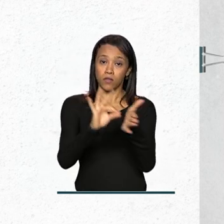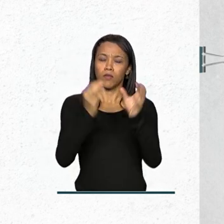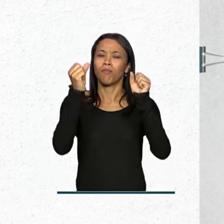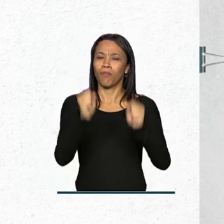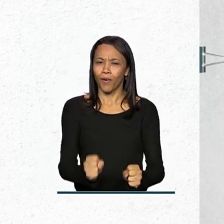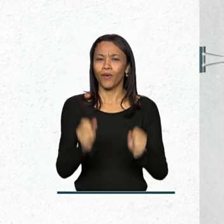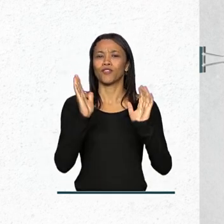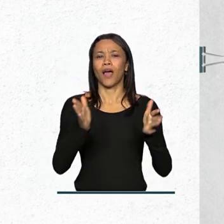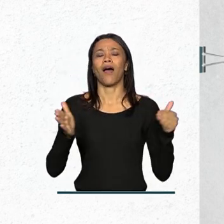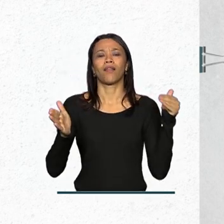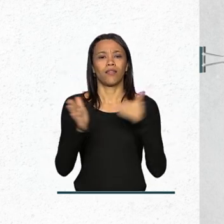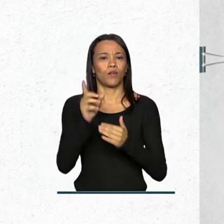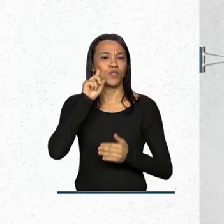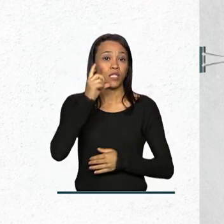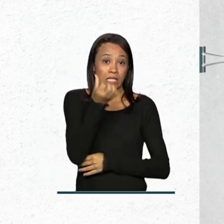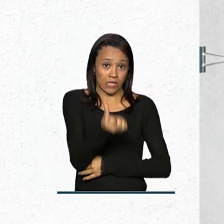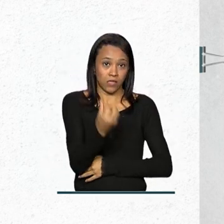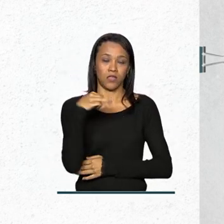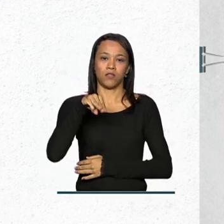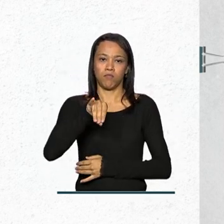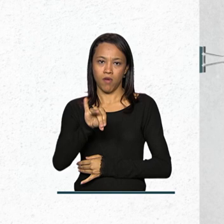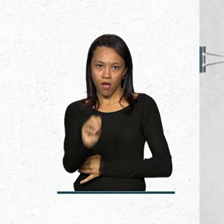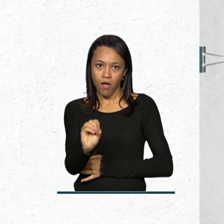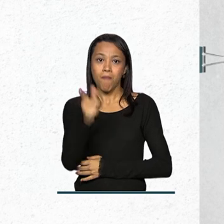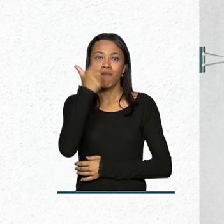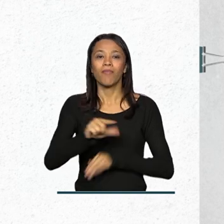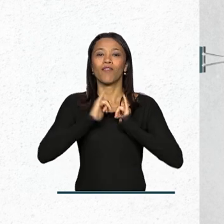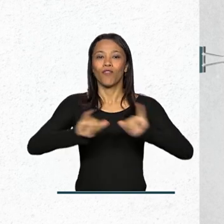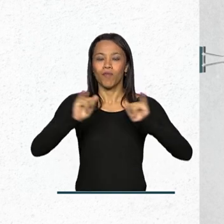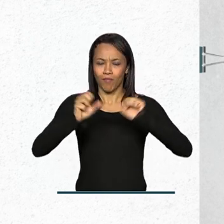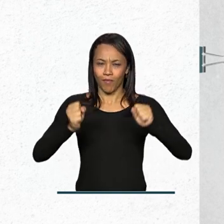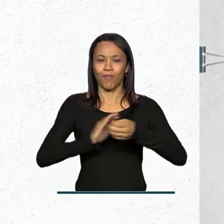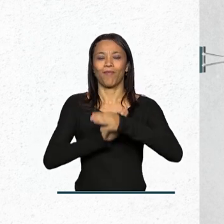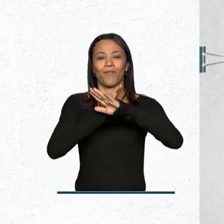ser feitas até o dia 6 de maio. Informações no